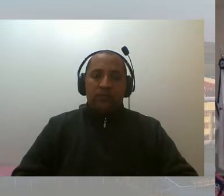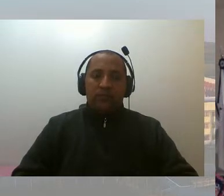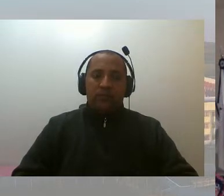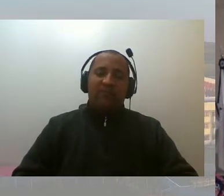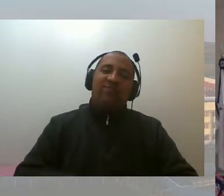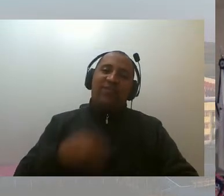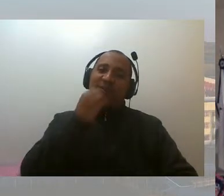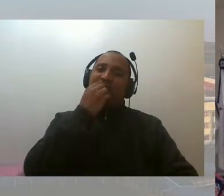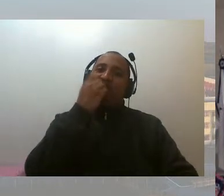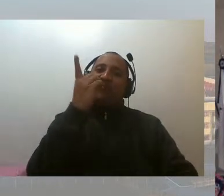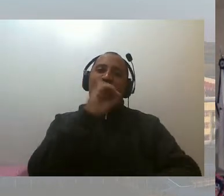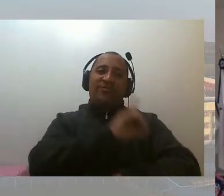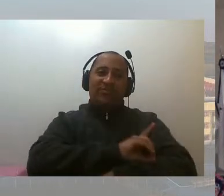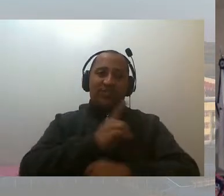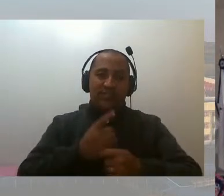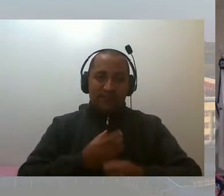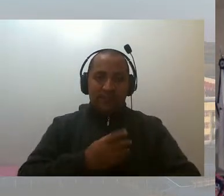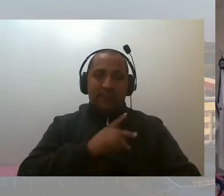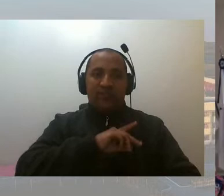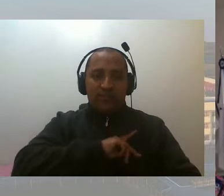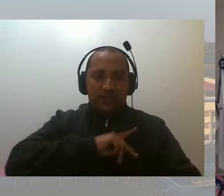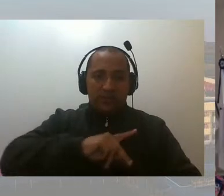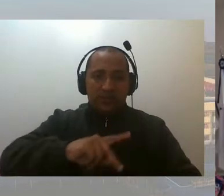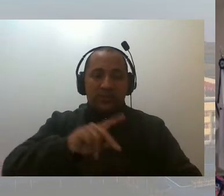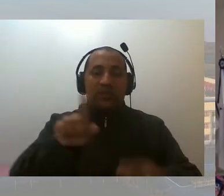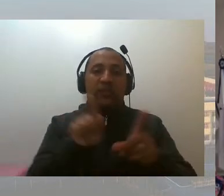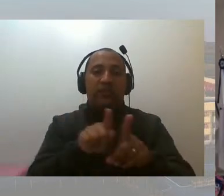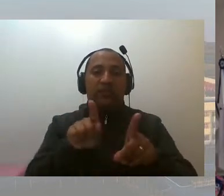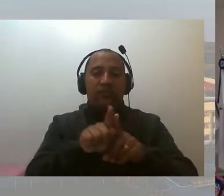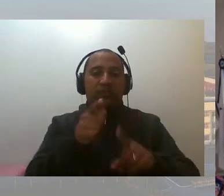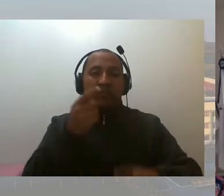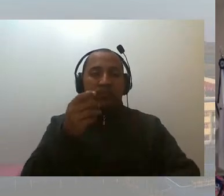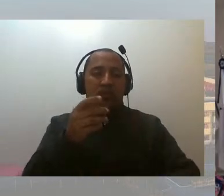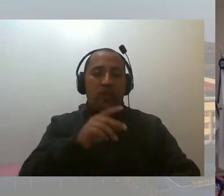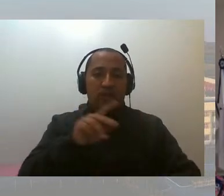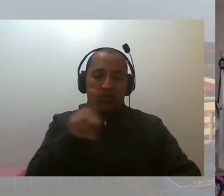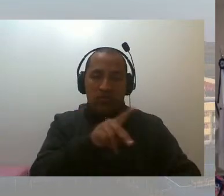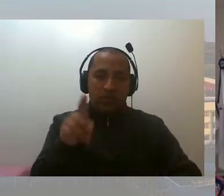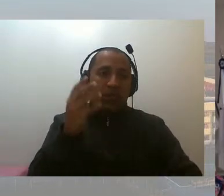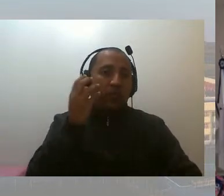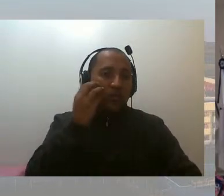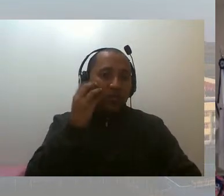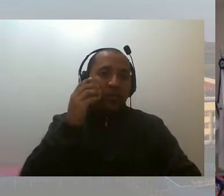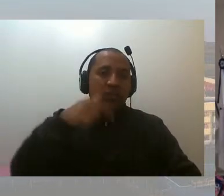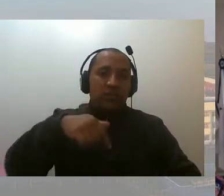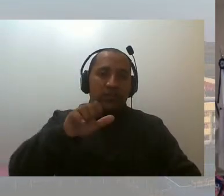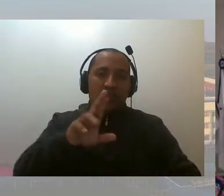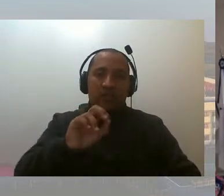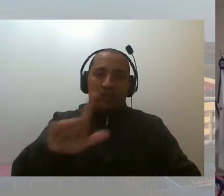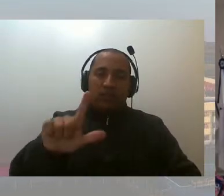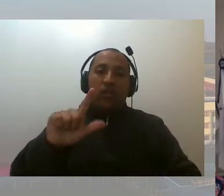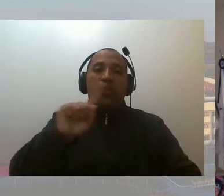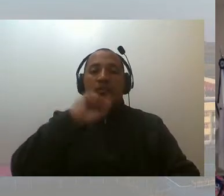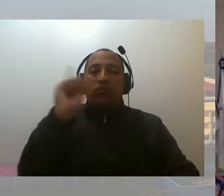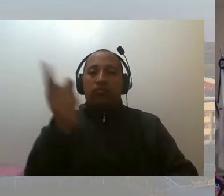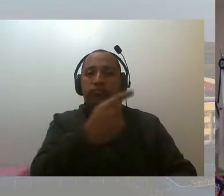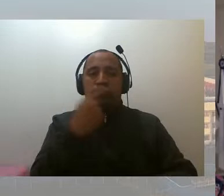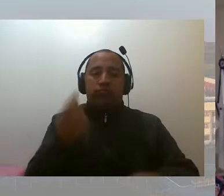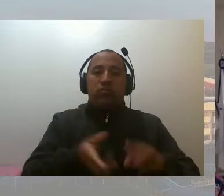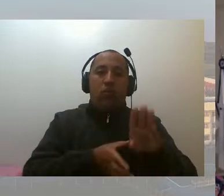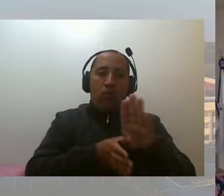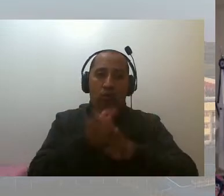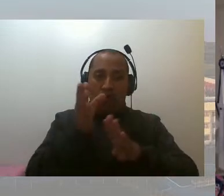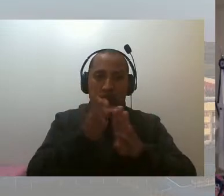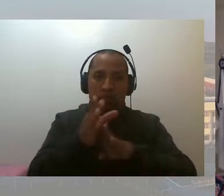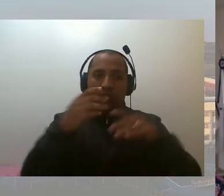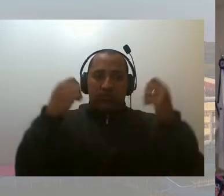Bom dia, presidente, magnífico reitor, professor Robelaine, professor Geraldo, demais colegas conselheiros, né? Acho que uma das